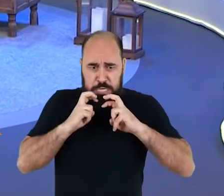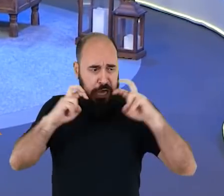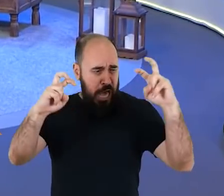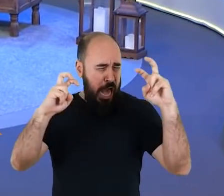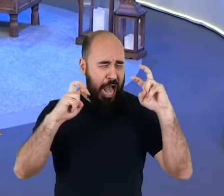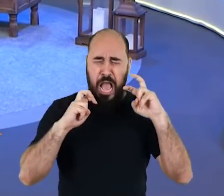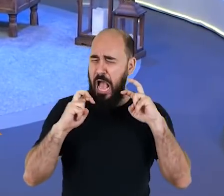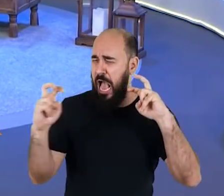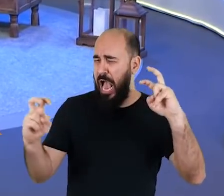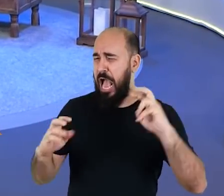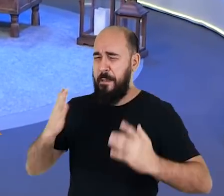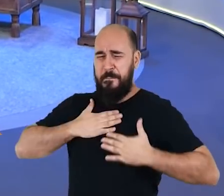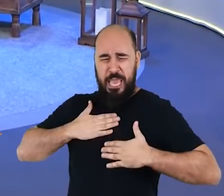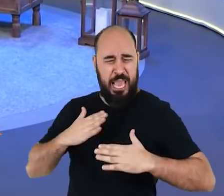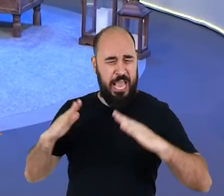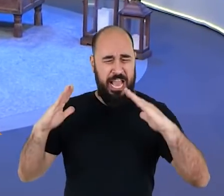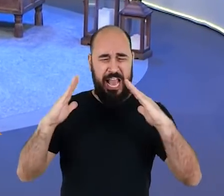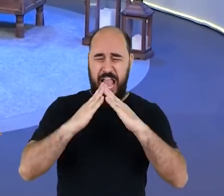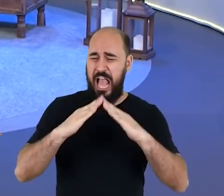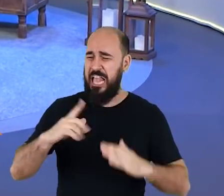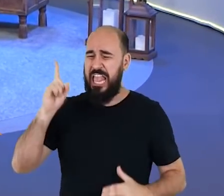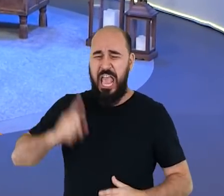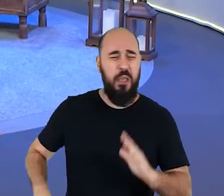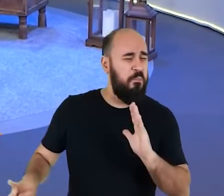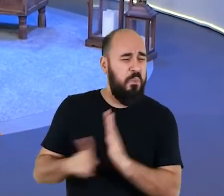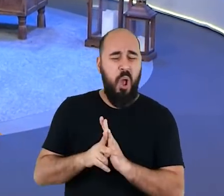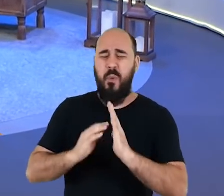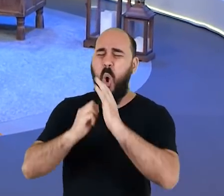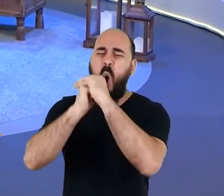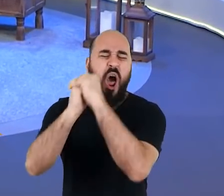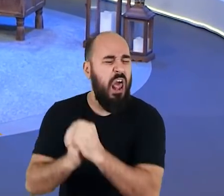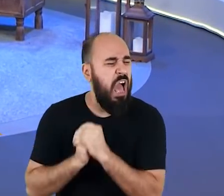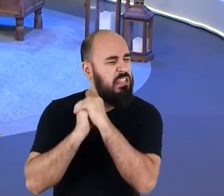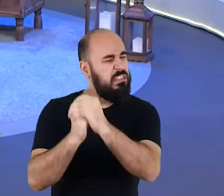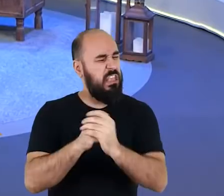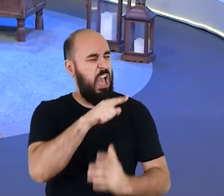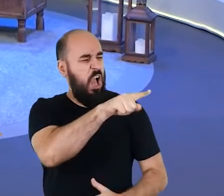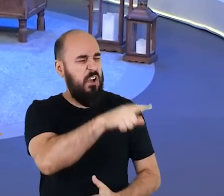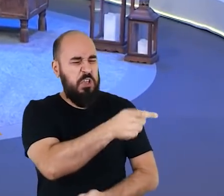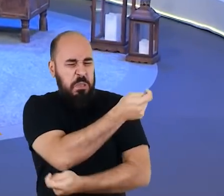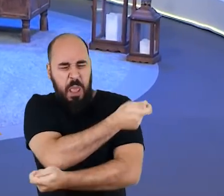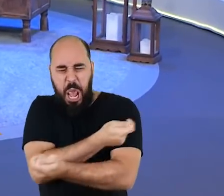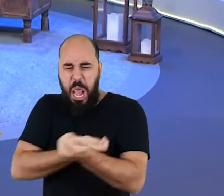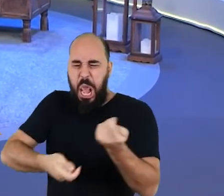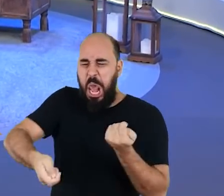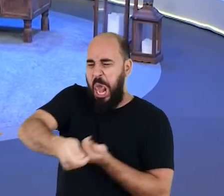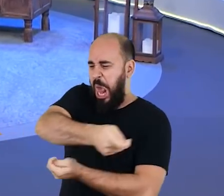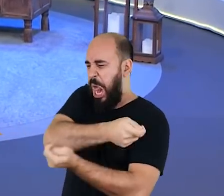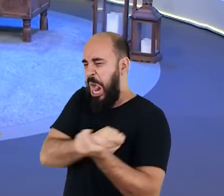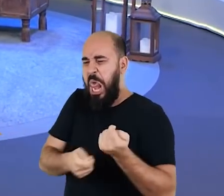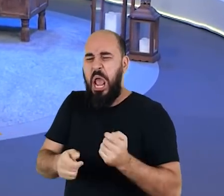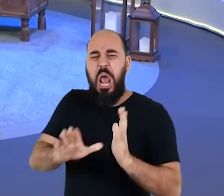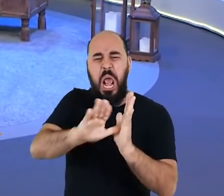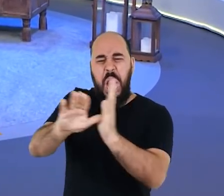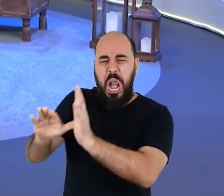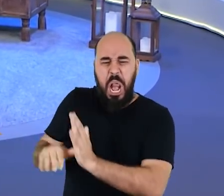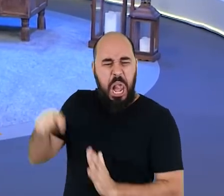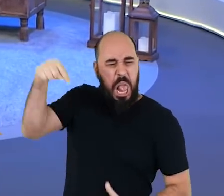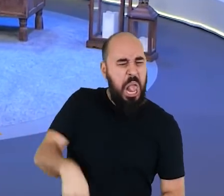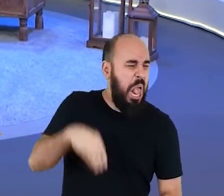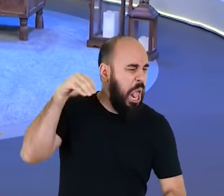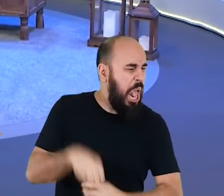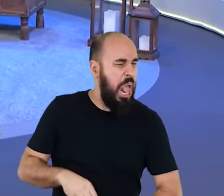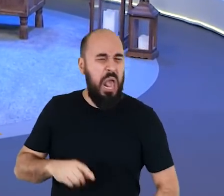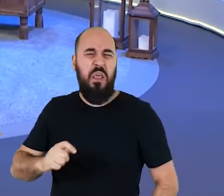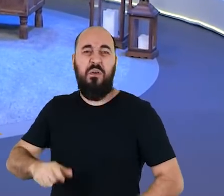gritando ou falando: minha casa é uma casa de oração, mas vocês acabaram transformando-a num covil de ladrões.